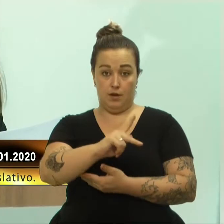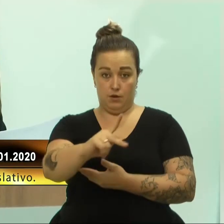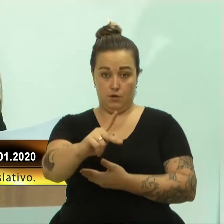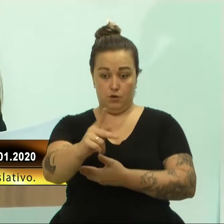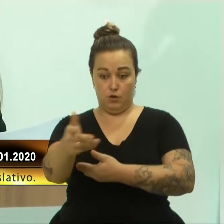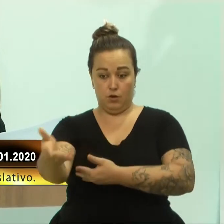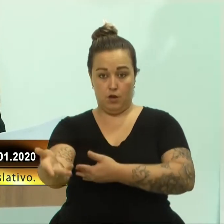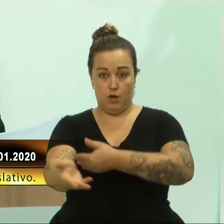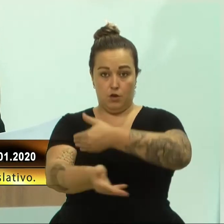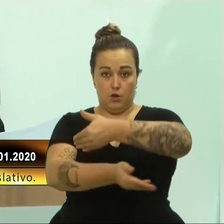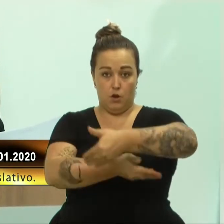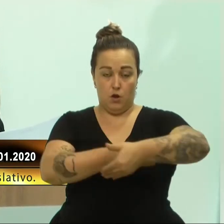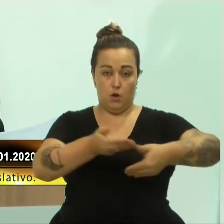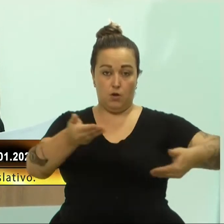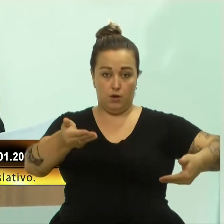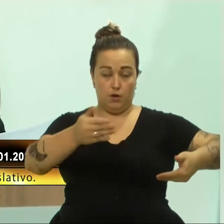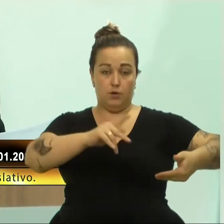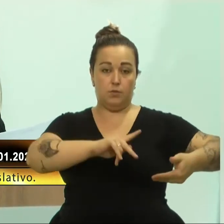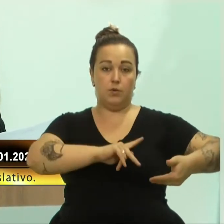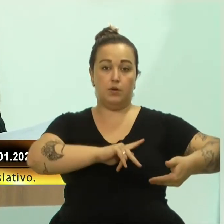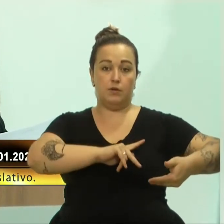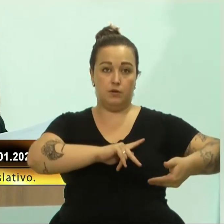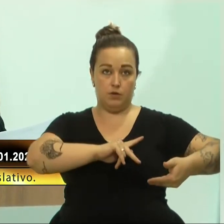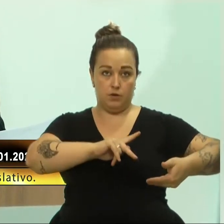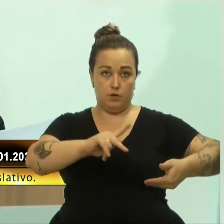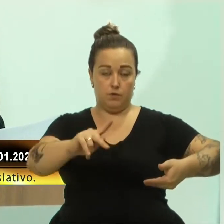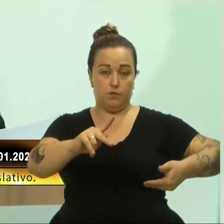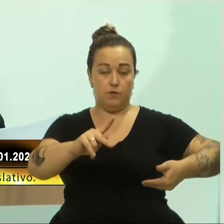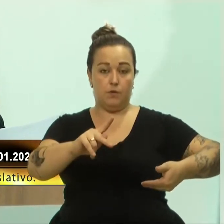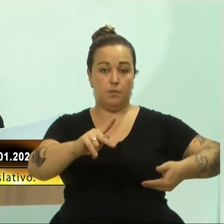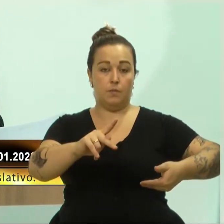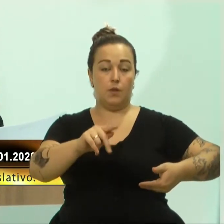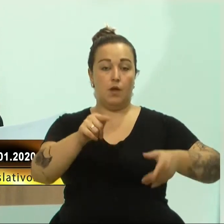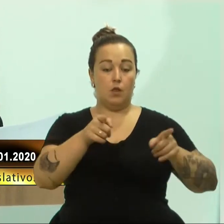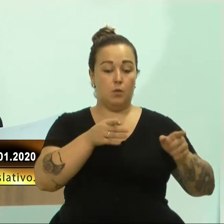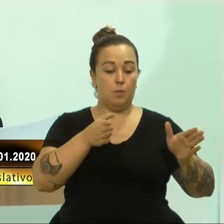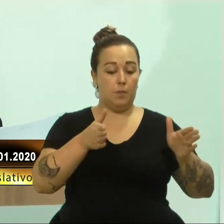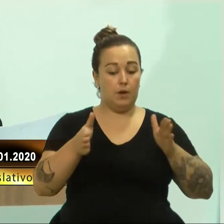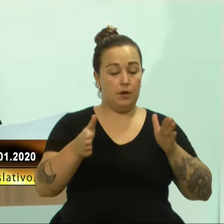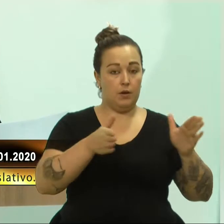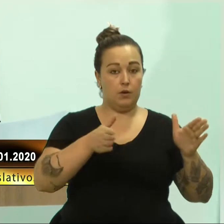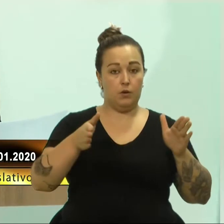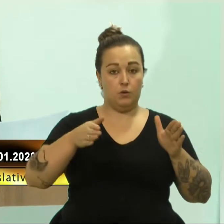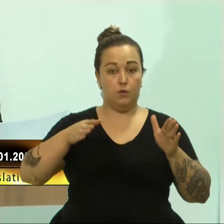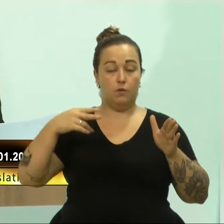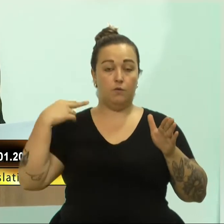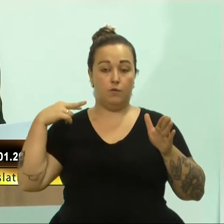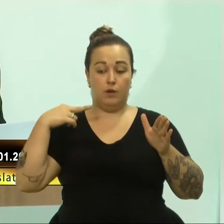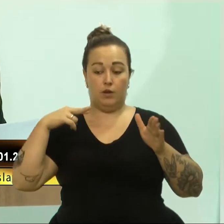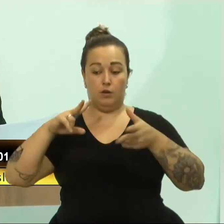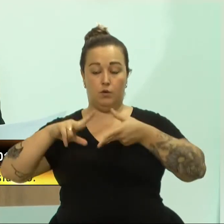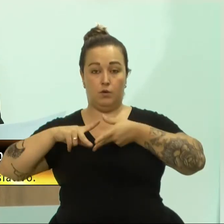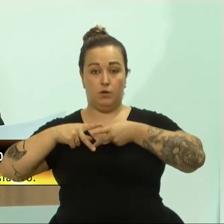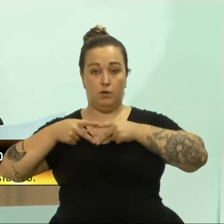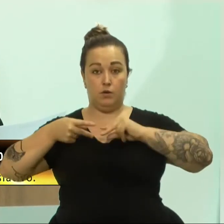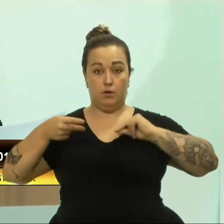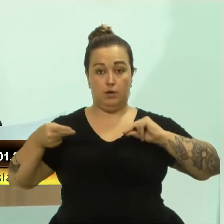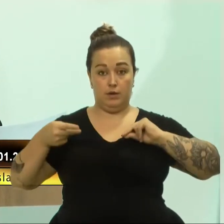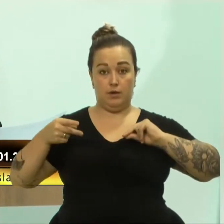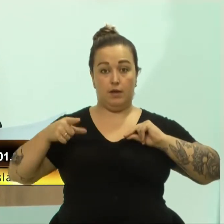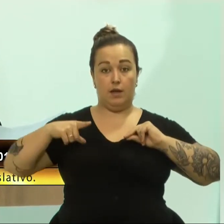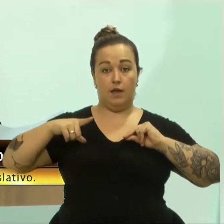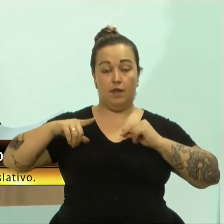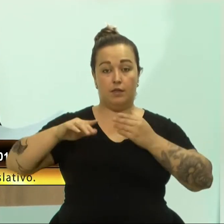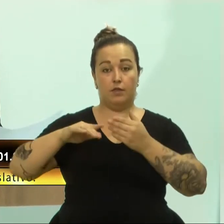do presidente Paulo Périco como presidente do Legislativo durante um período em que o presidente vereador Ricardo Daneluz estiver à